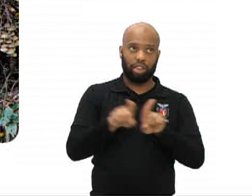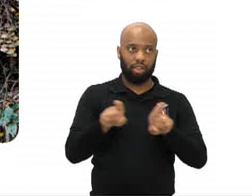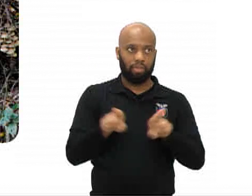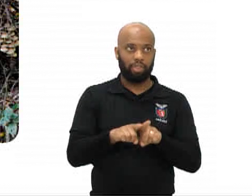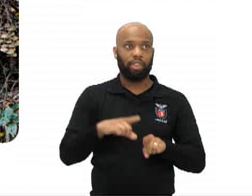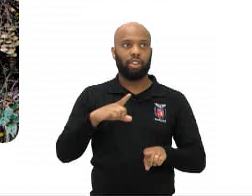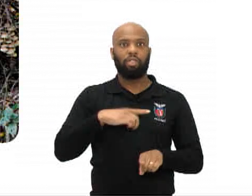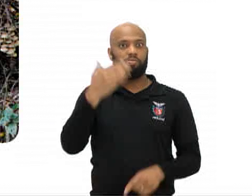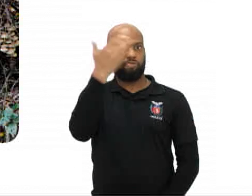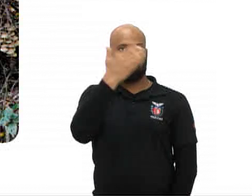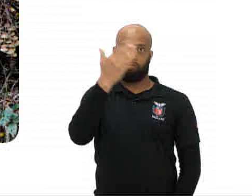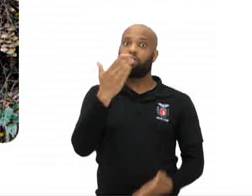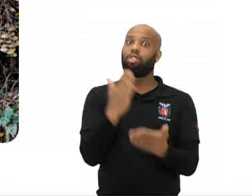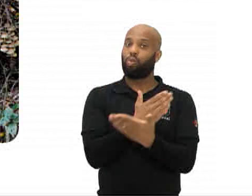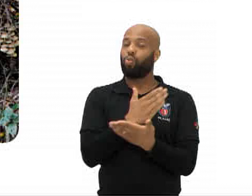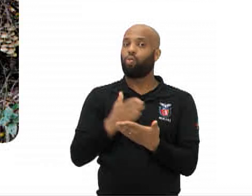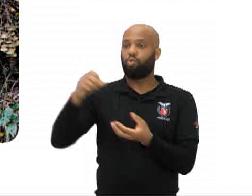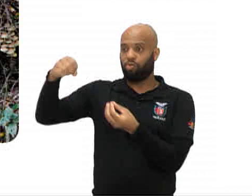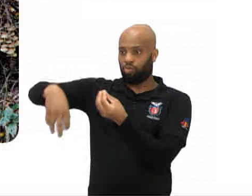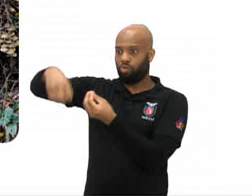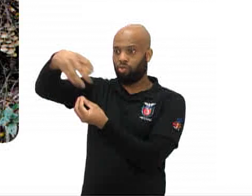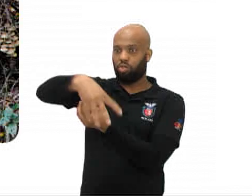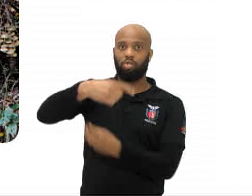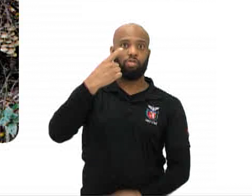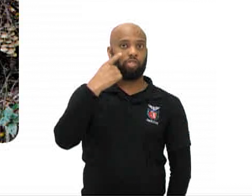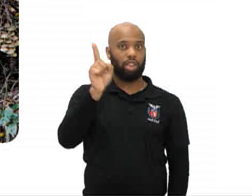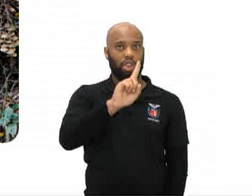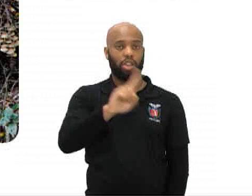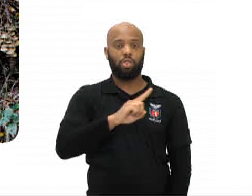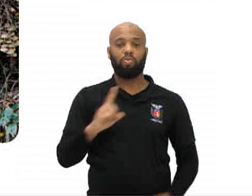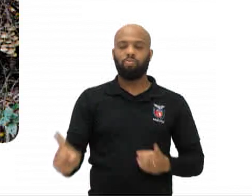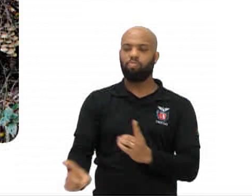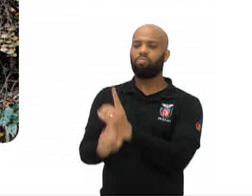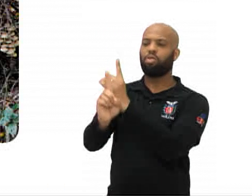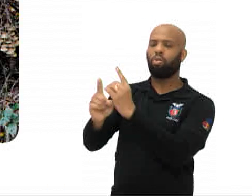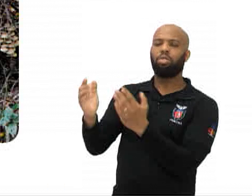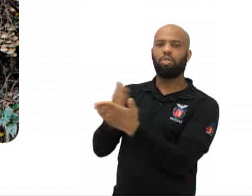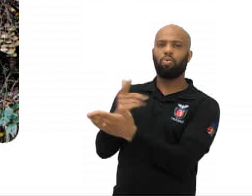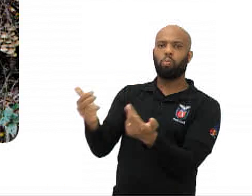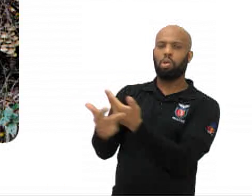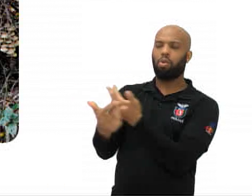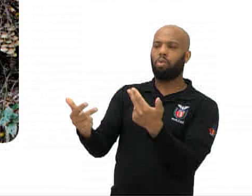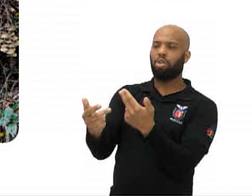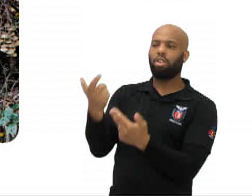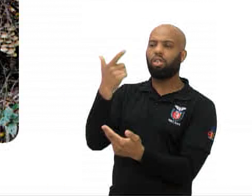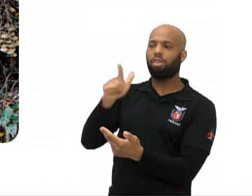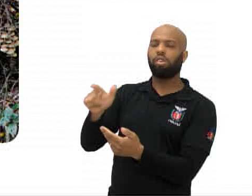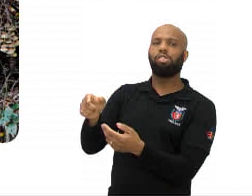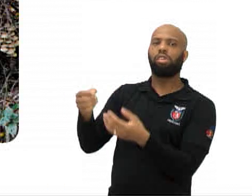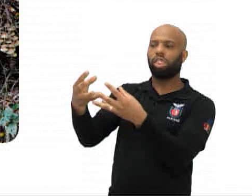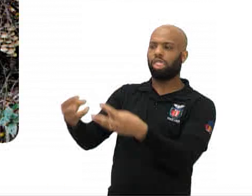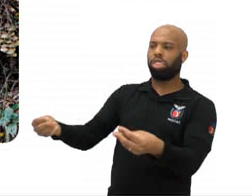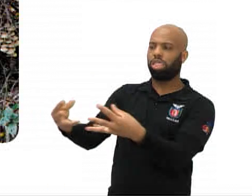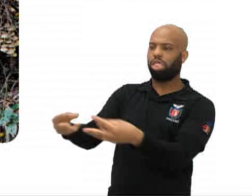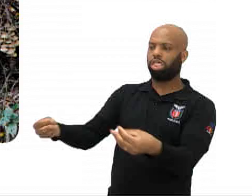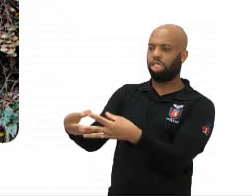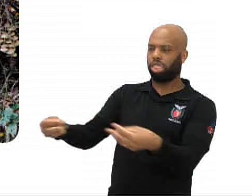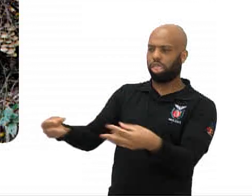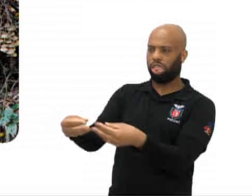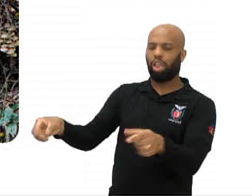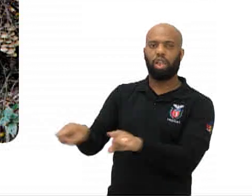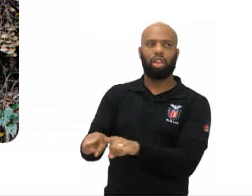a gente não enxerga. E eles, a hora que encontram uma matéria orgânica, eles começam a decompor aquela matéria